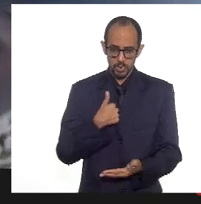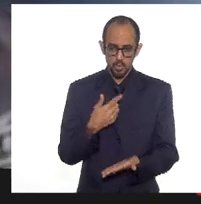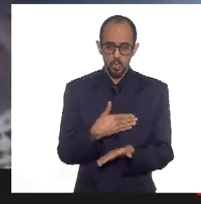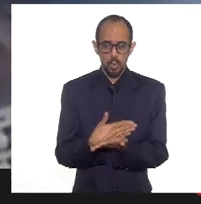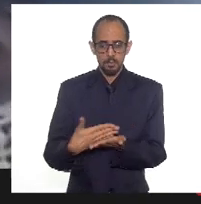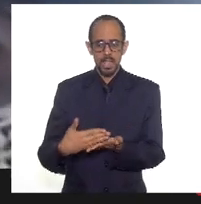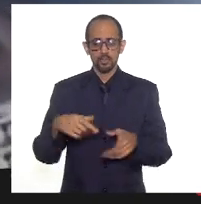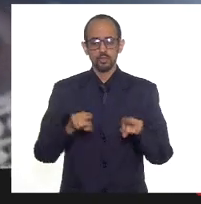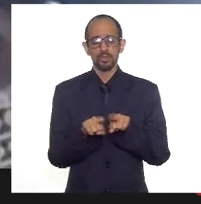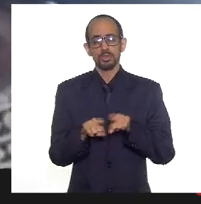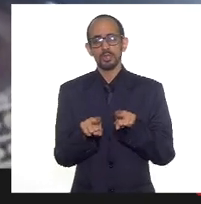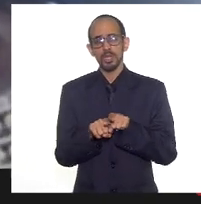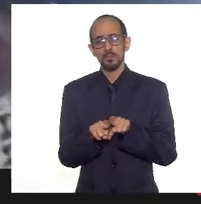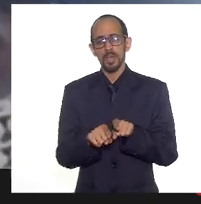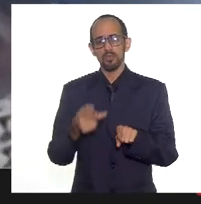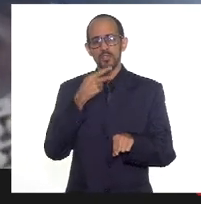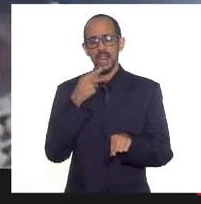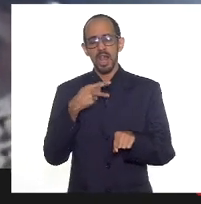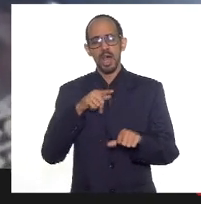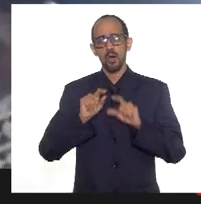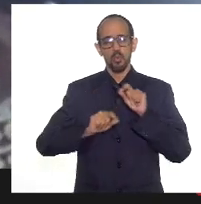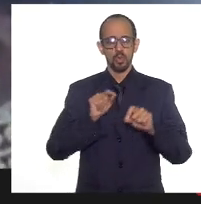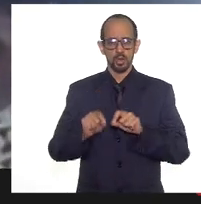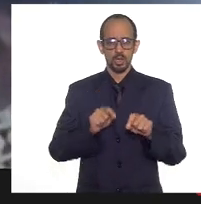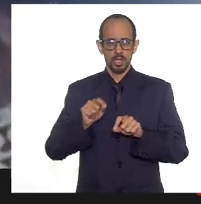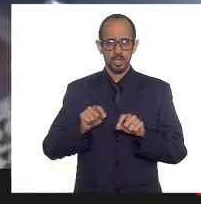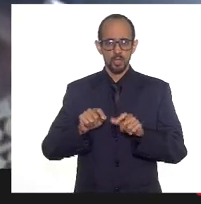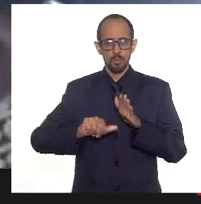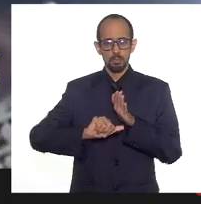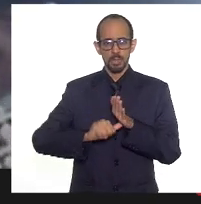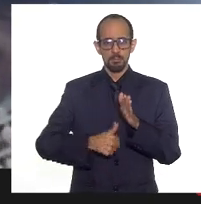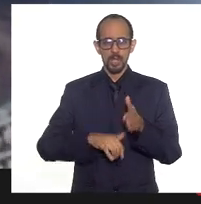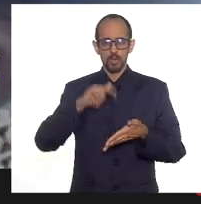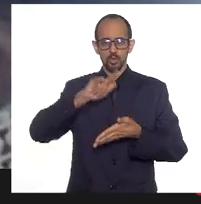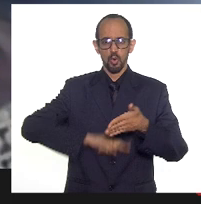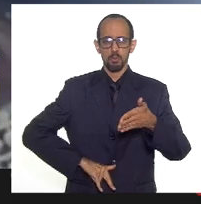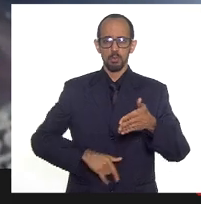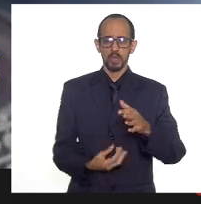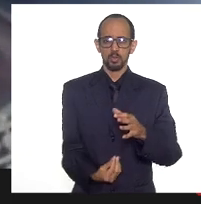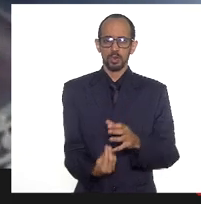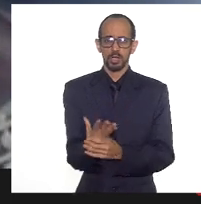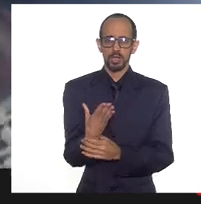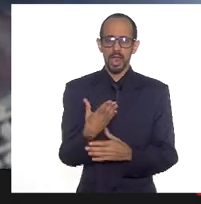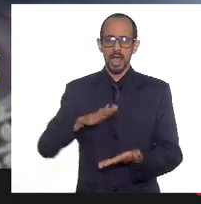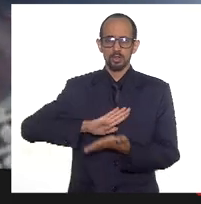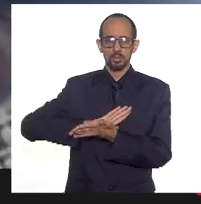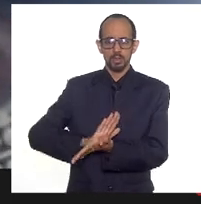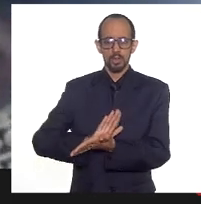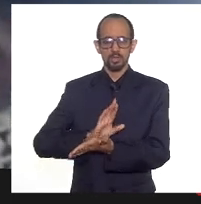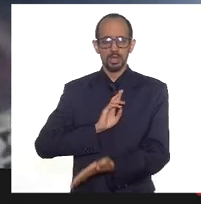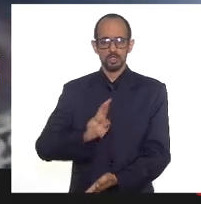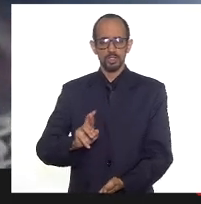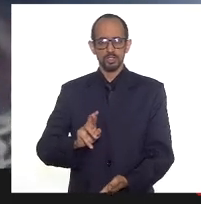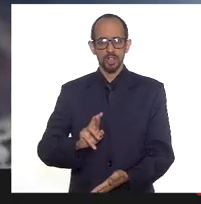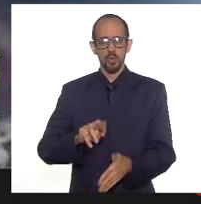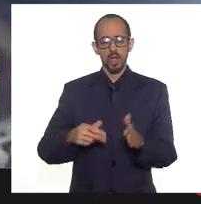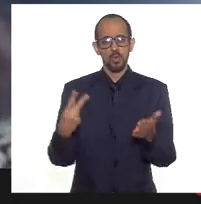também chamando a atenção que o primeiro dossiê que foi produzido sobre casos de intolerância aconteceu